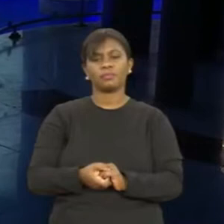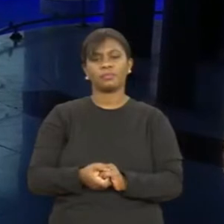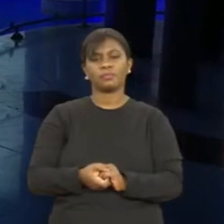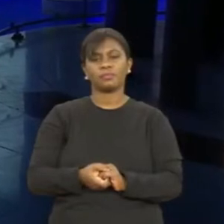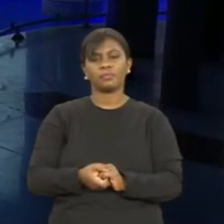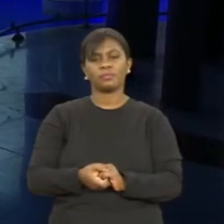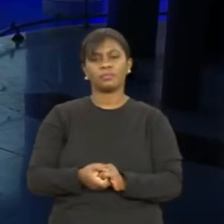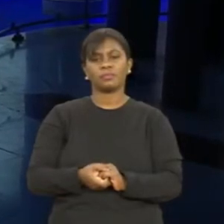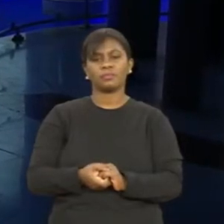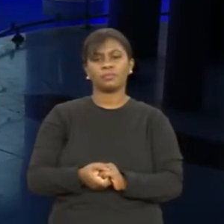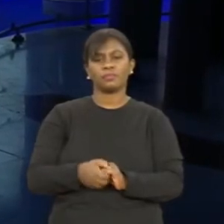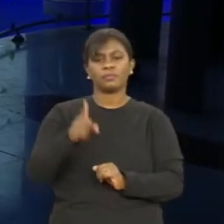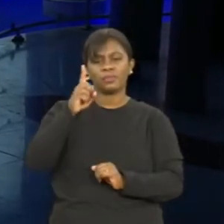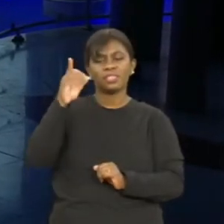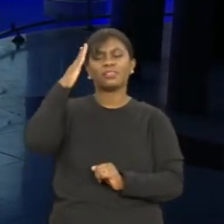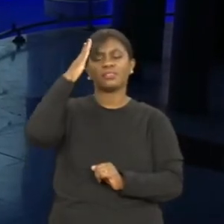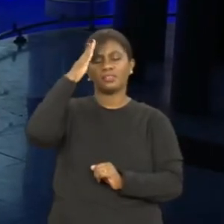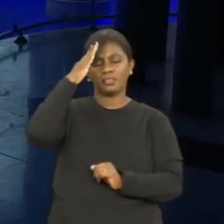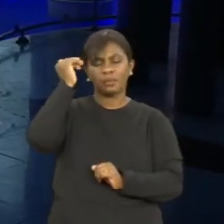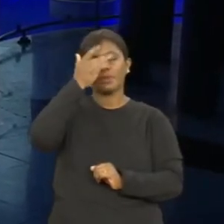Ele sabe quem é sincero.